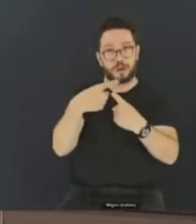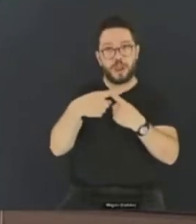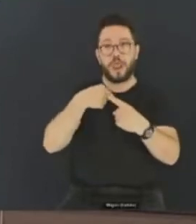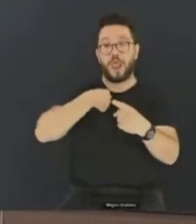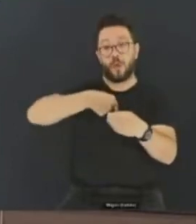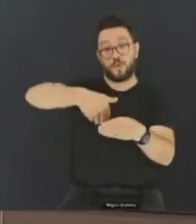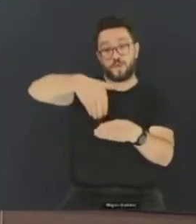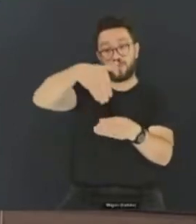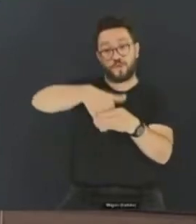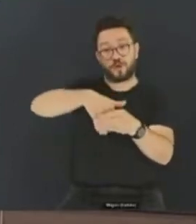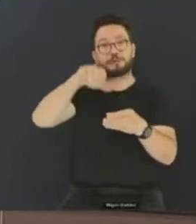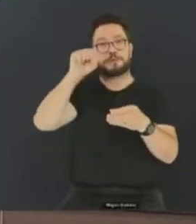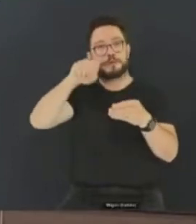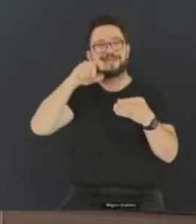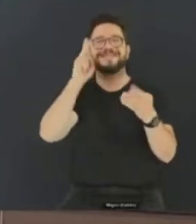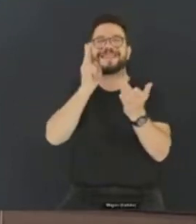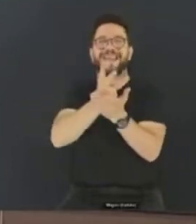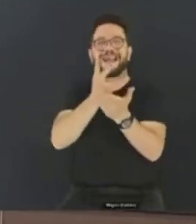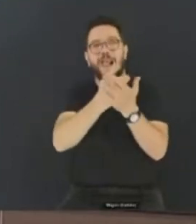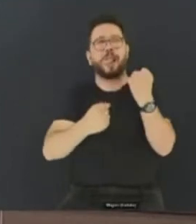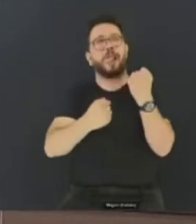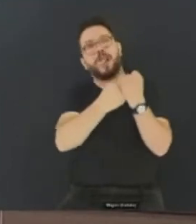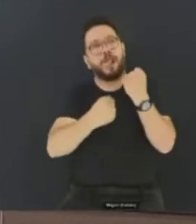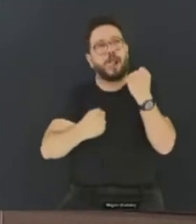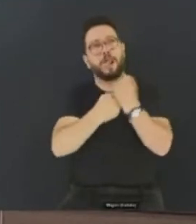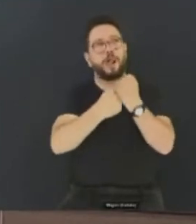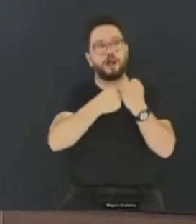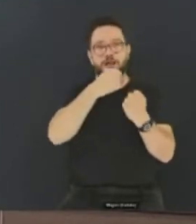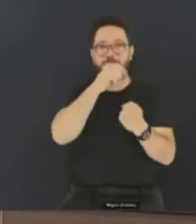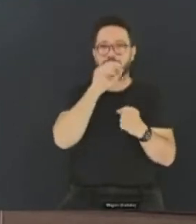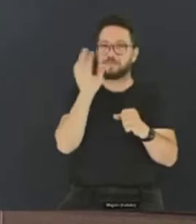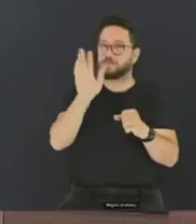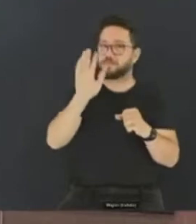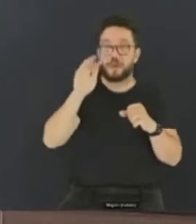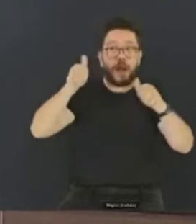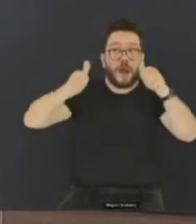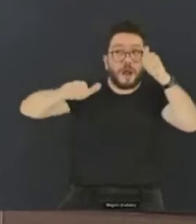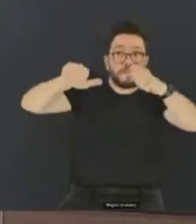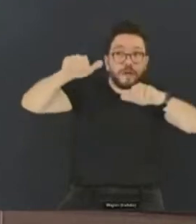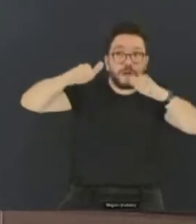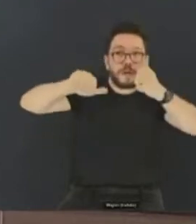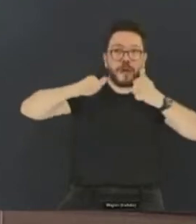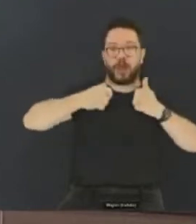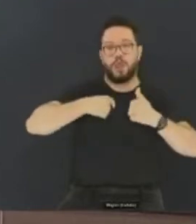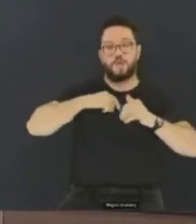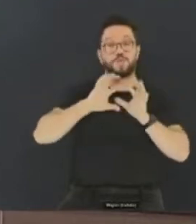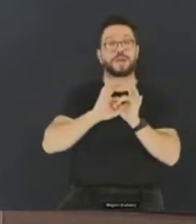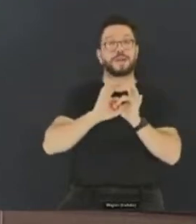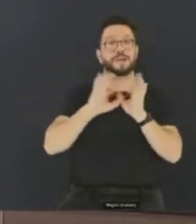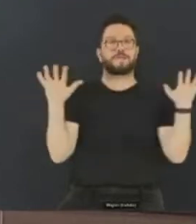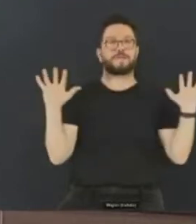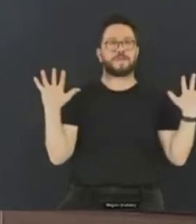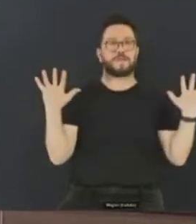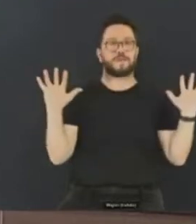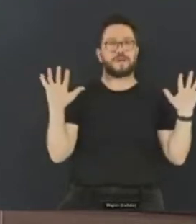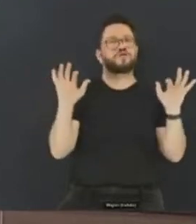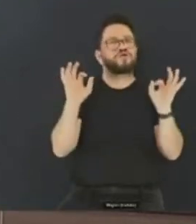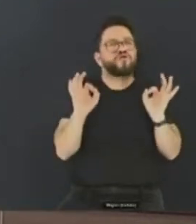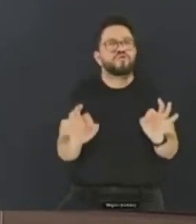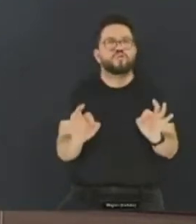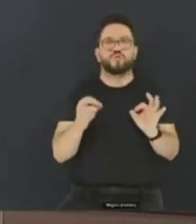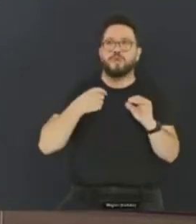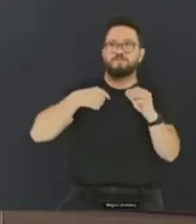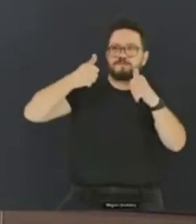situação. A análise que faço é análise com independência e daquilo que é justo. E a reforma da Previdência, como